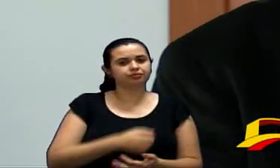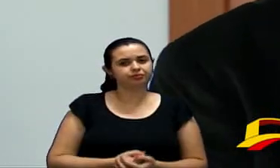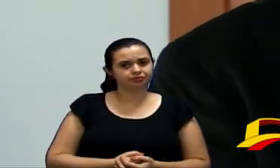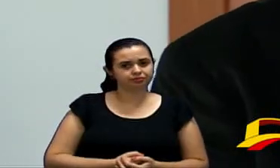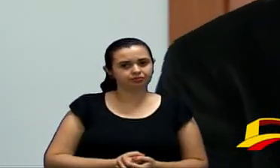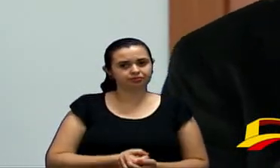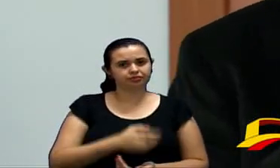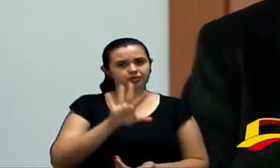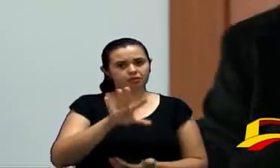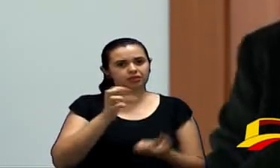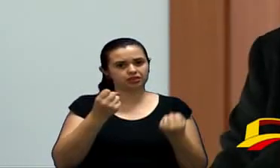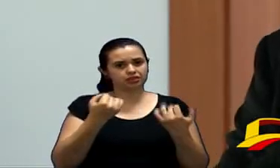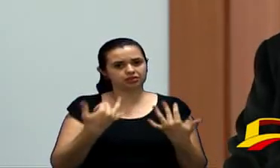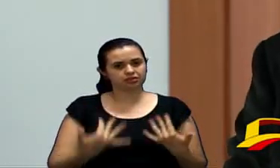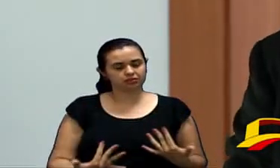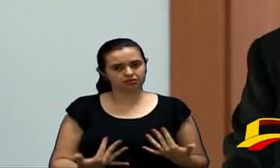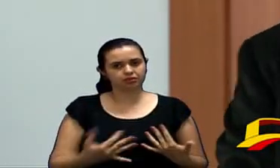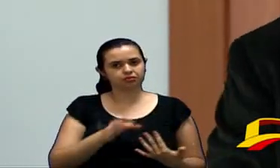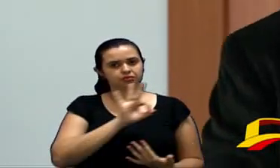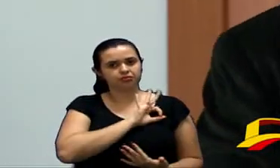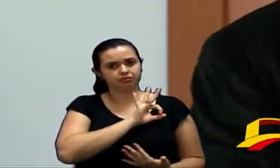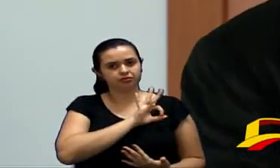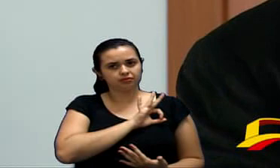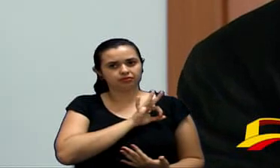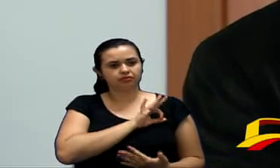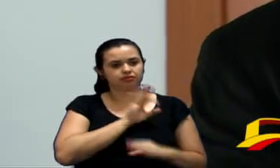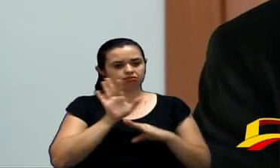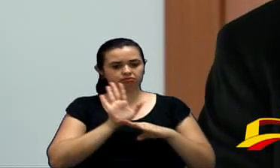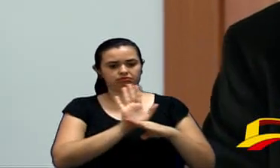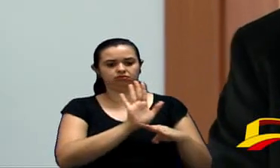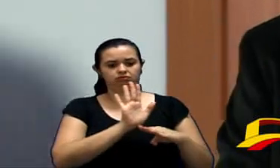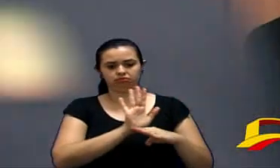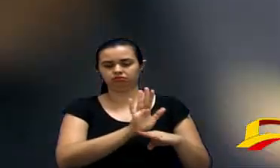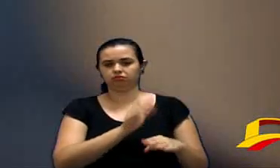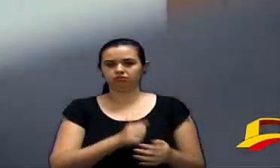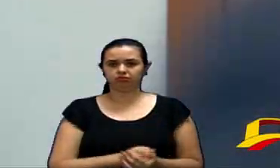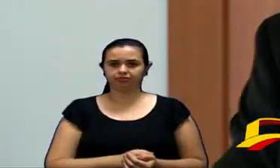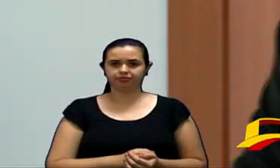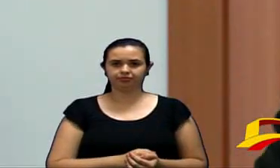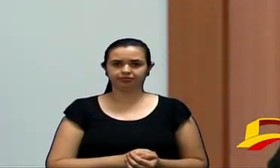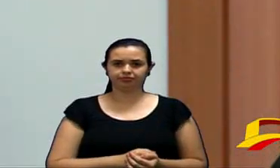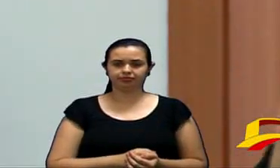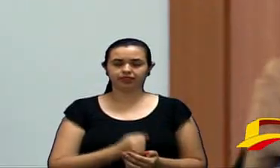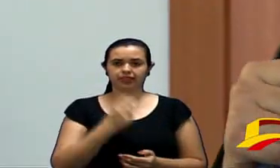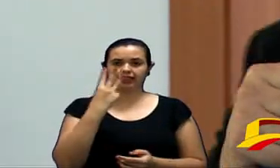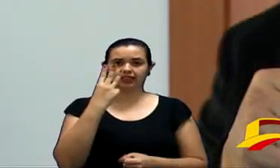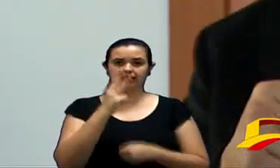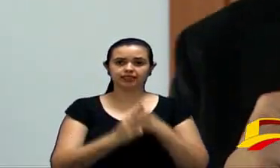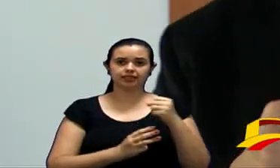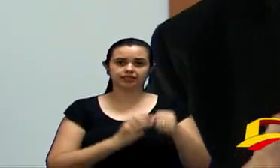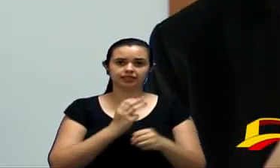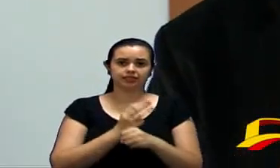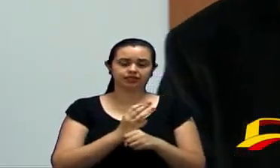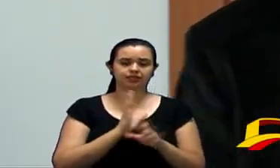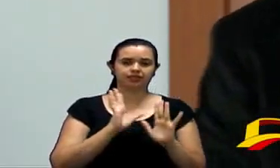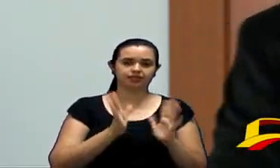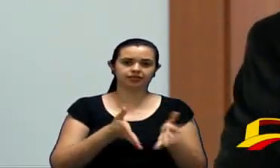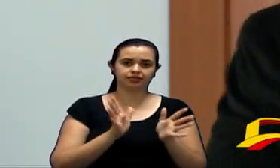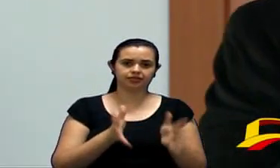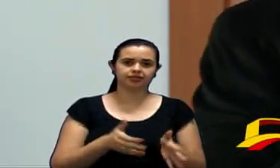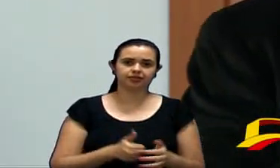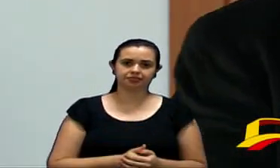policiais melhores condições. Cadê? Já se passaram 3 anos e meio, ele não cumpriu. Ah, mas o Rodrigo Garcia, vai fazer